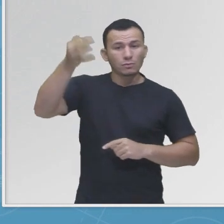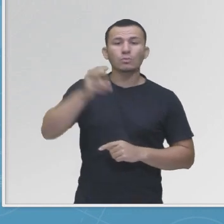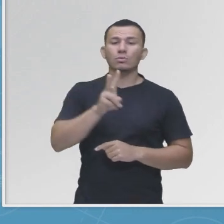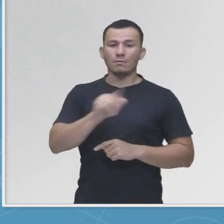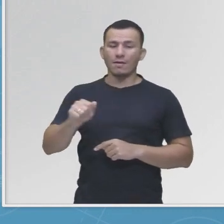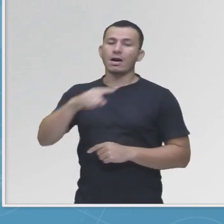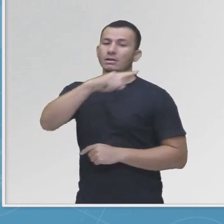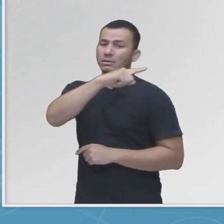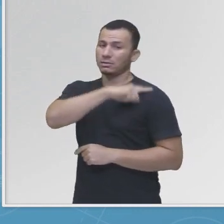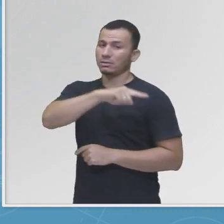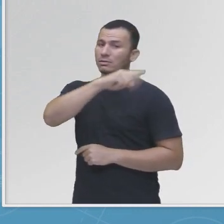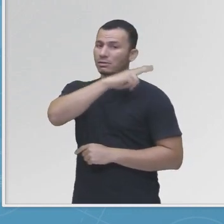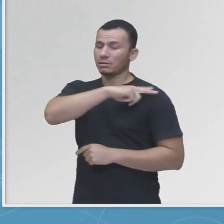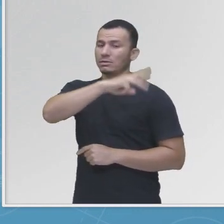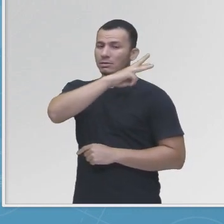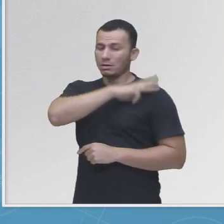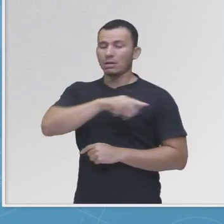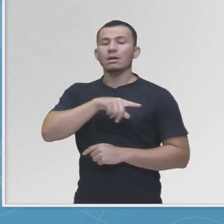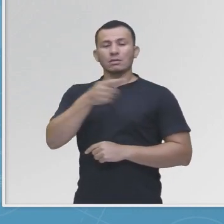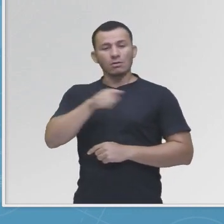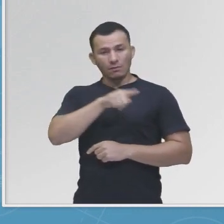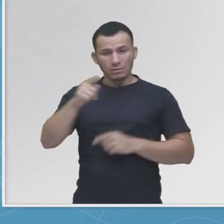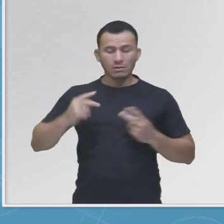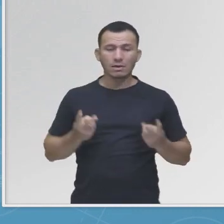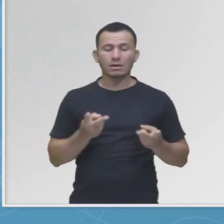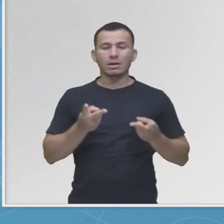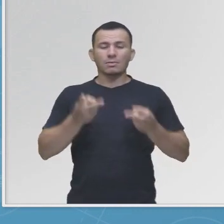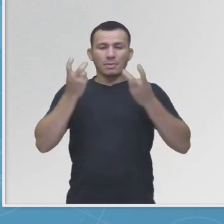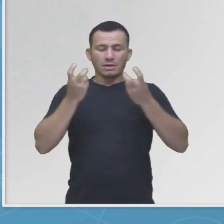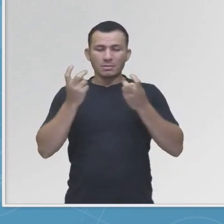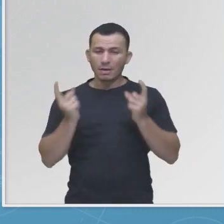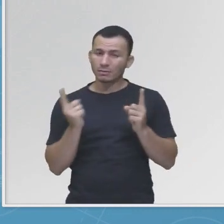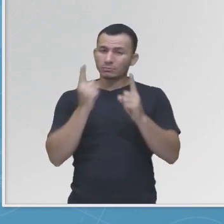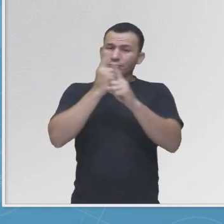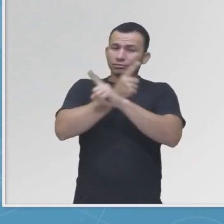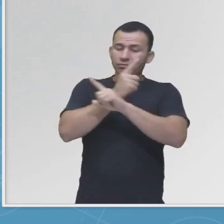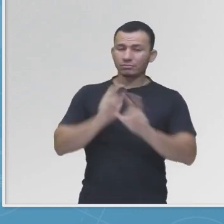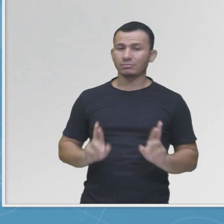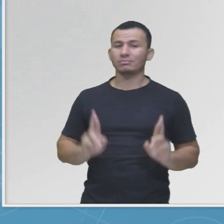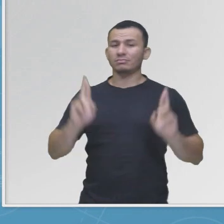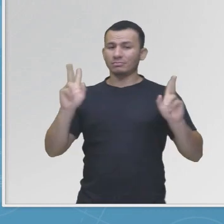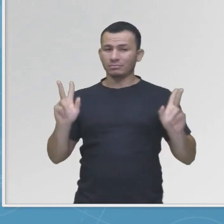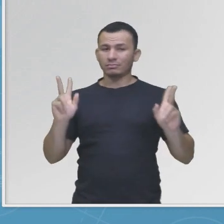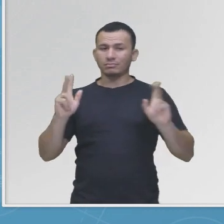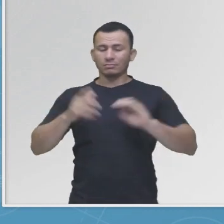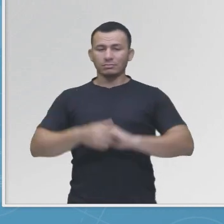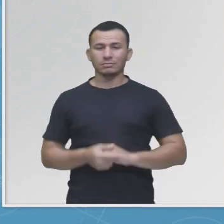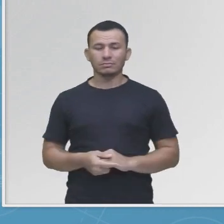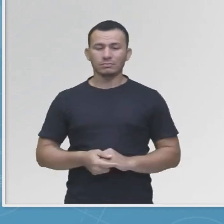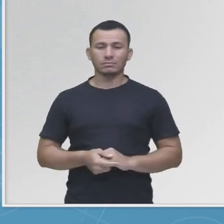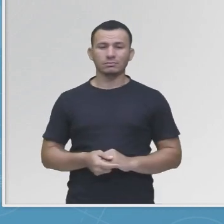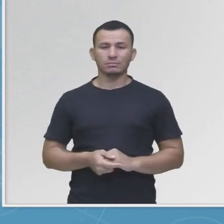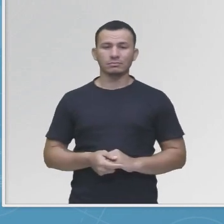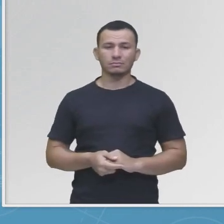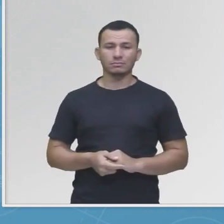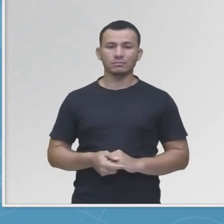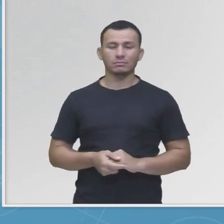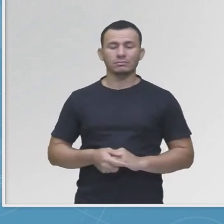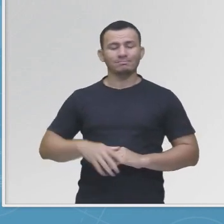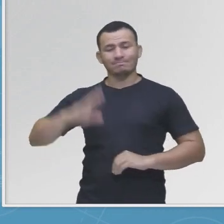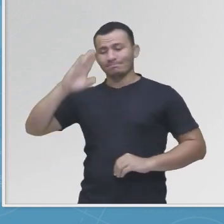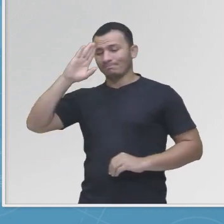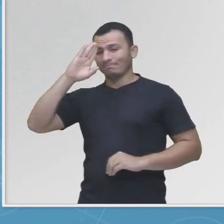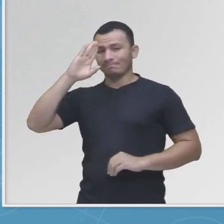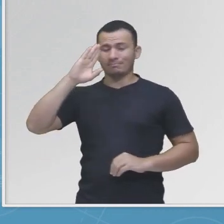a importância de identificar a operação inversa de uma outra, ela vai ser